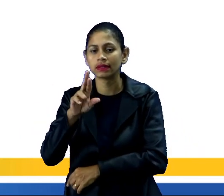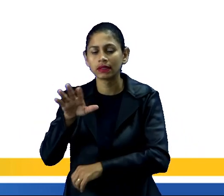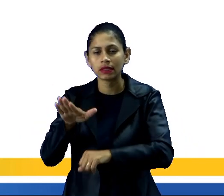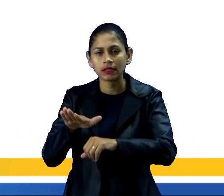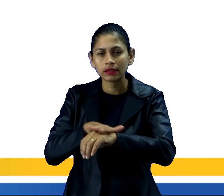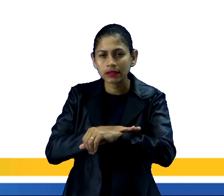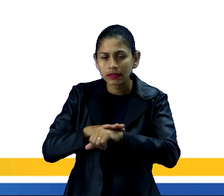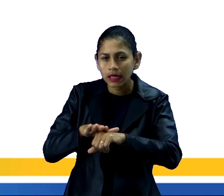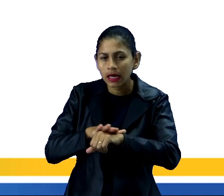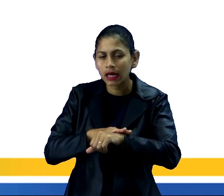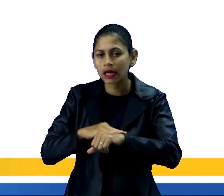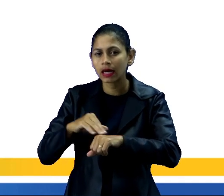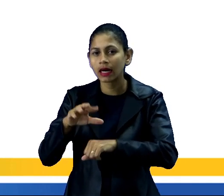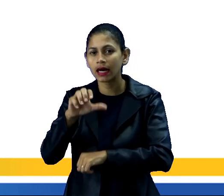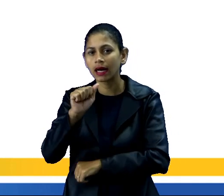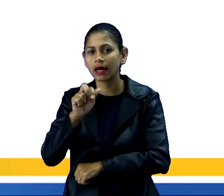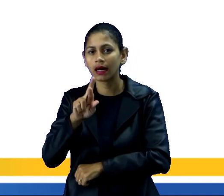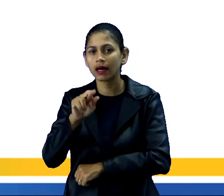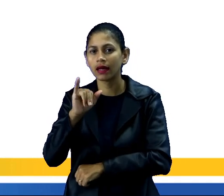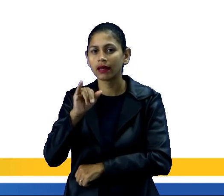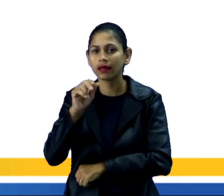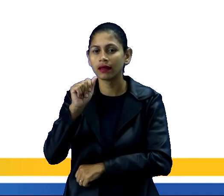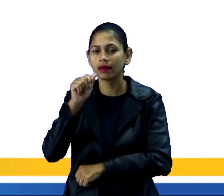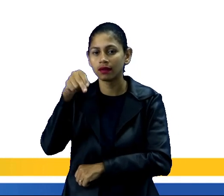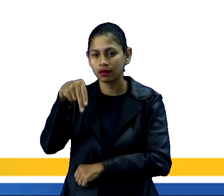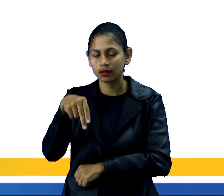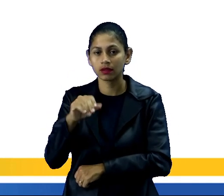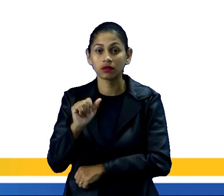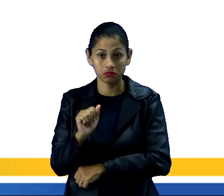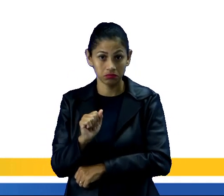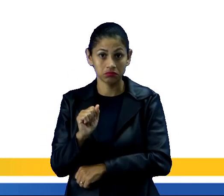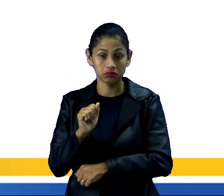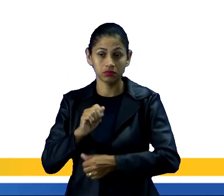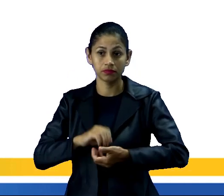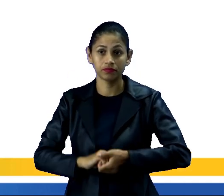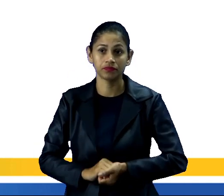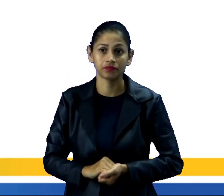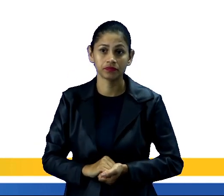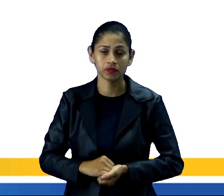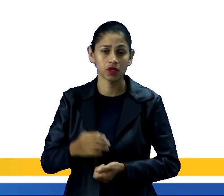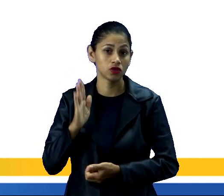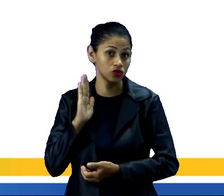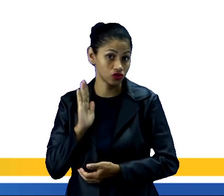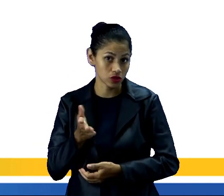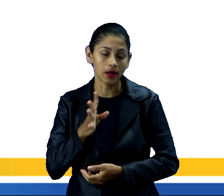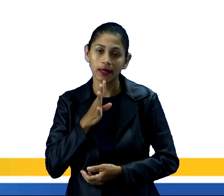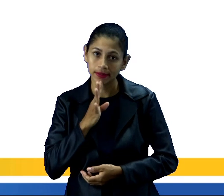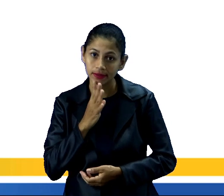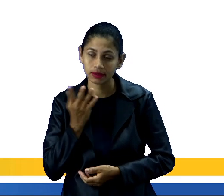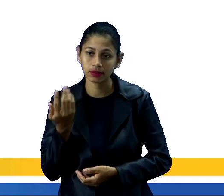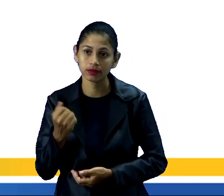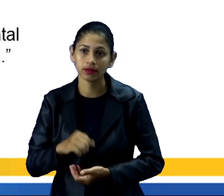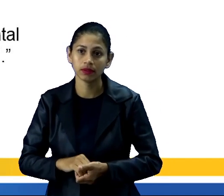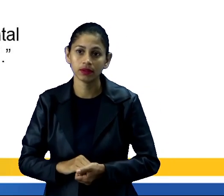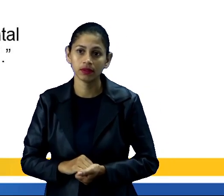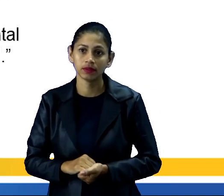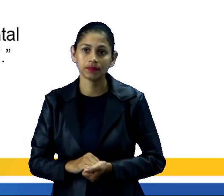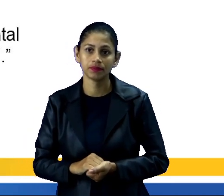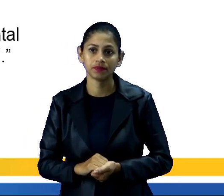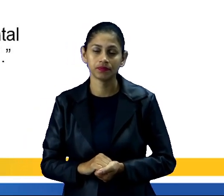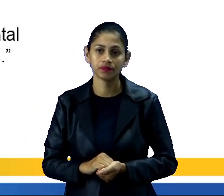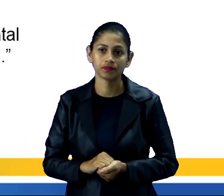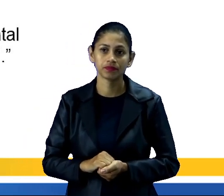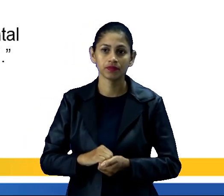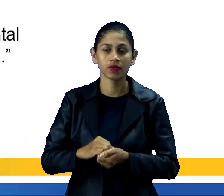pelo Joseph Goebbels, né, que foi utilizado ali como referência para vários, né, regimes totalitários. A